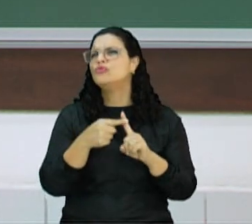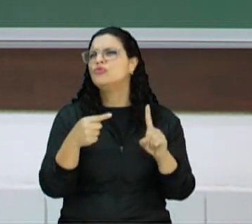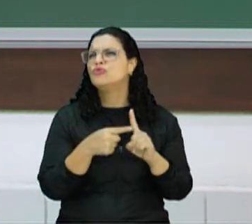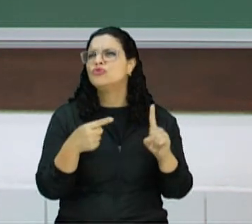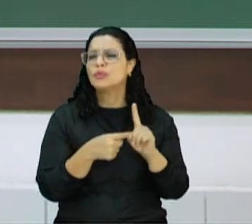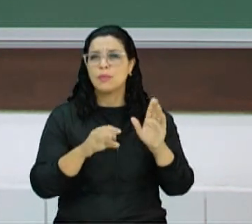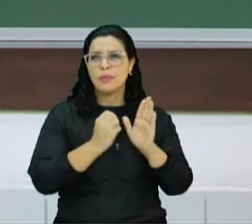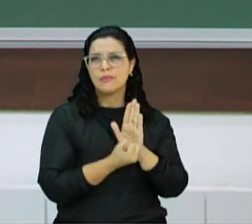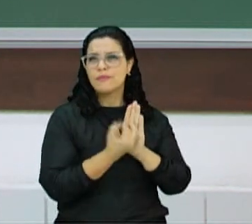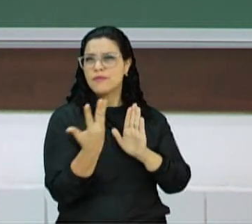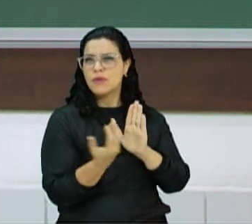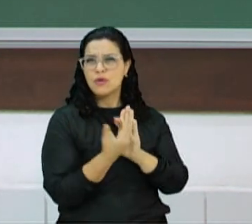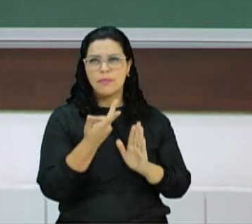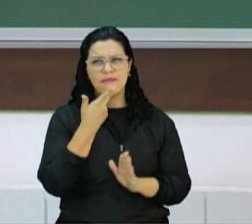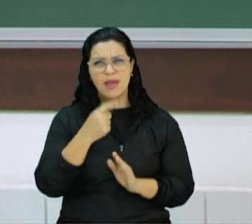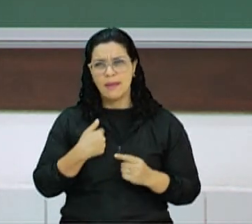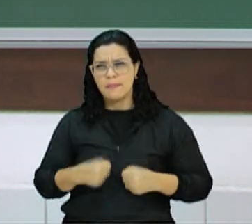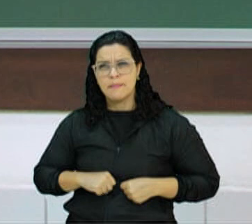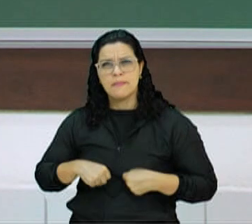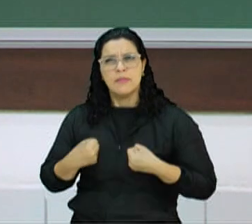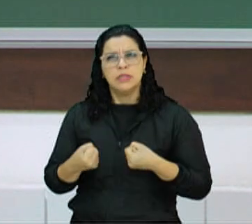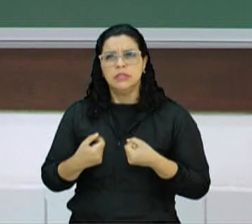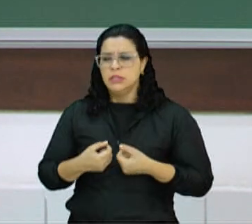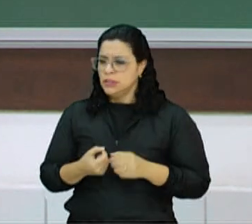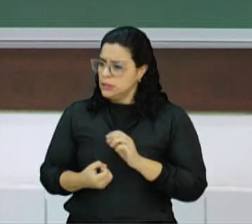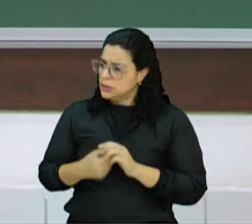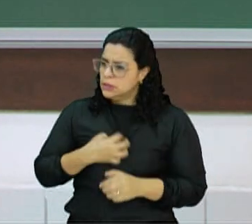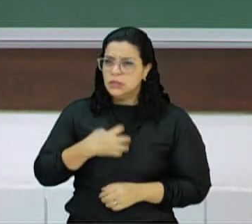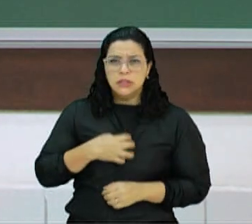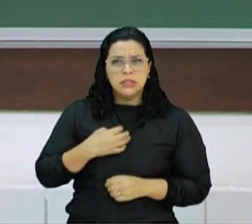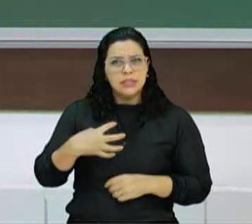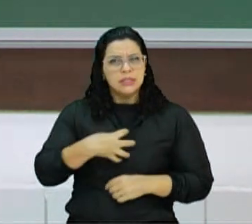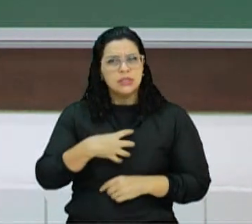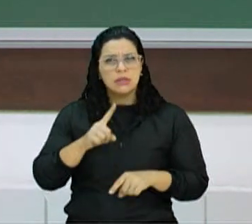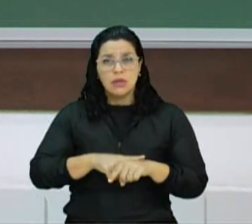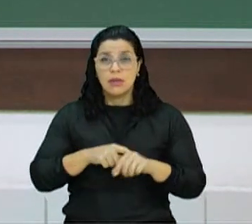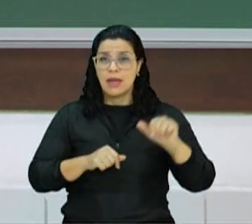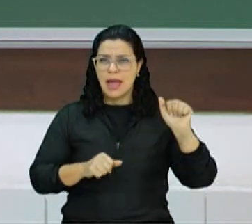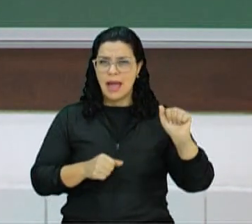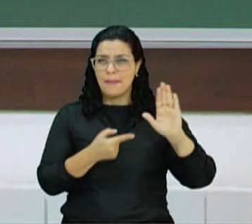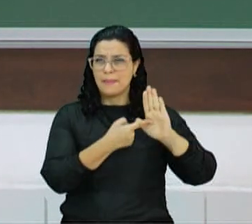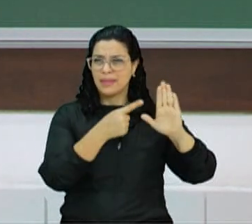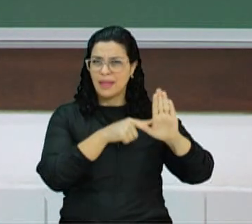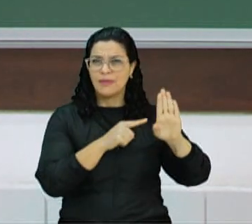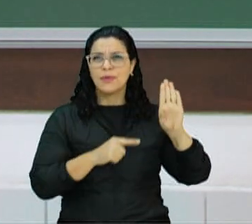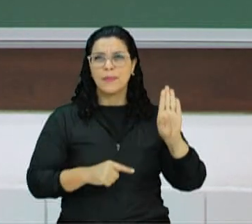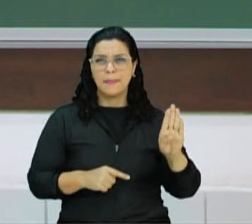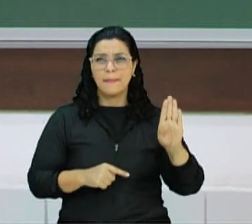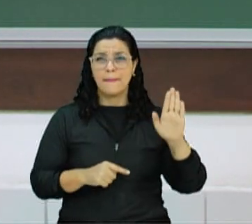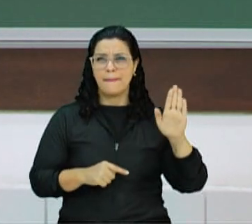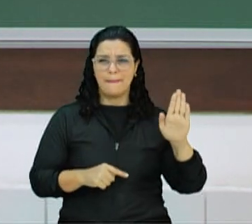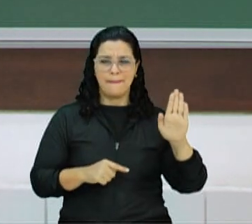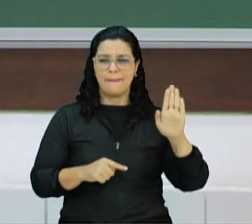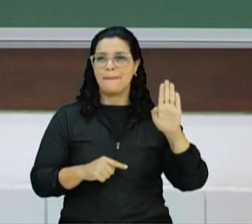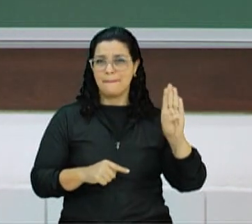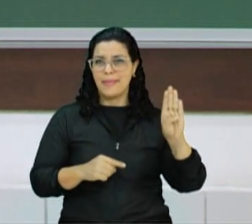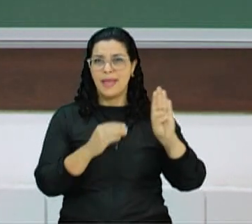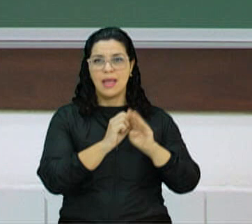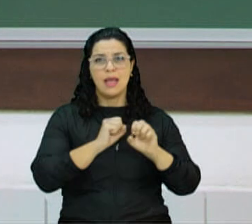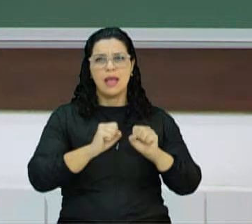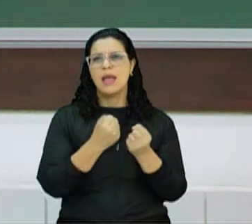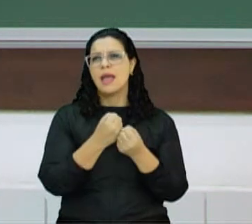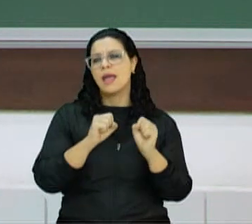utiliza para demonstrar essa decepção que ela sentiu? Letra A, a metáfora. B, o eufemismo. C,